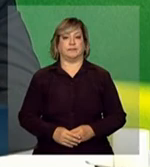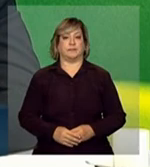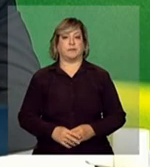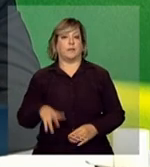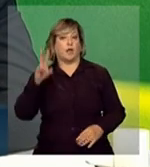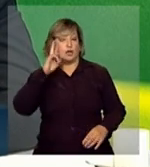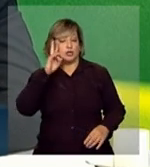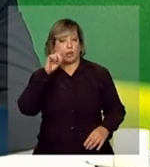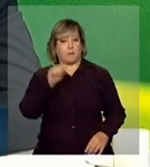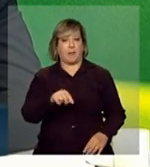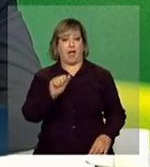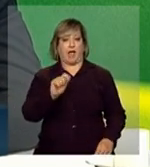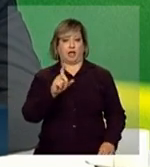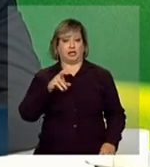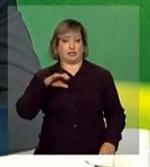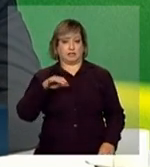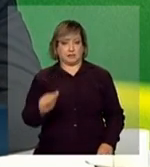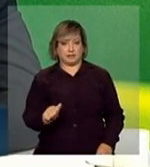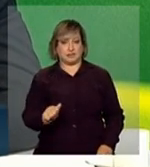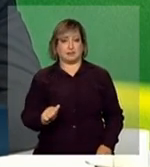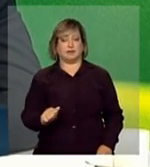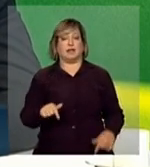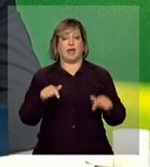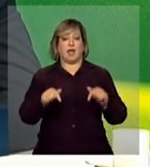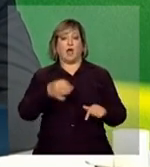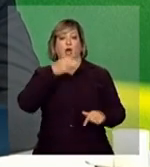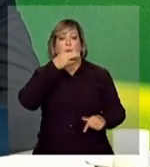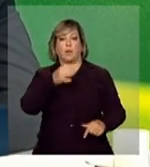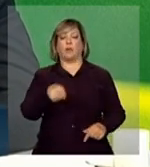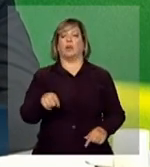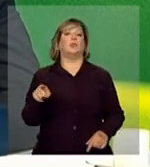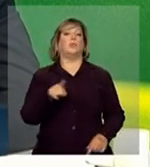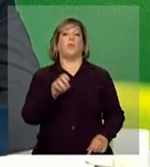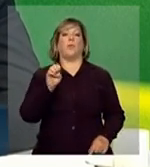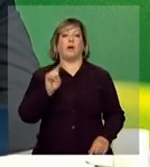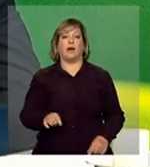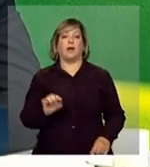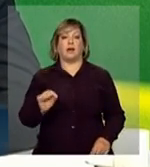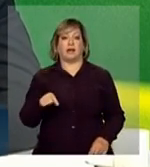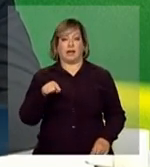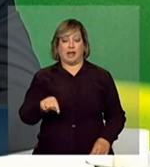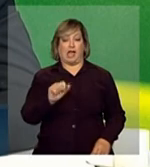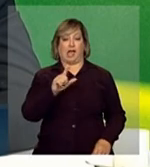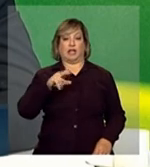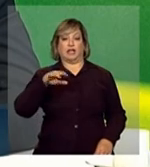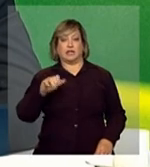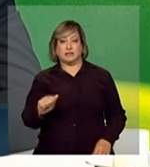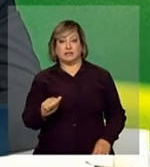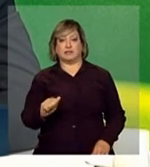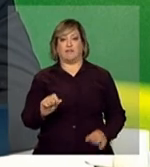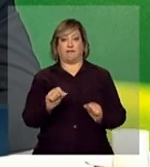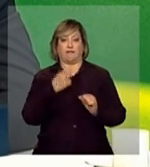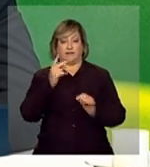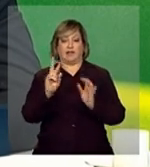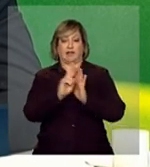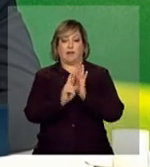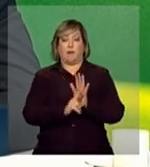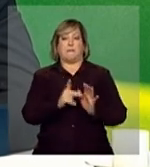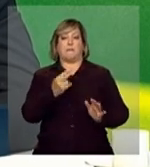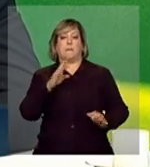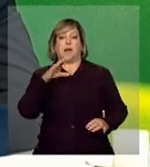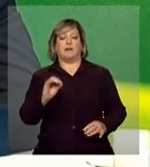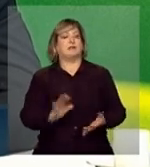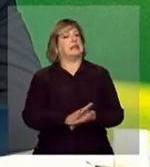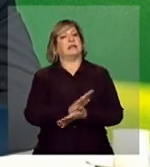caso da agência, a proposta não é que a agência regule preço, até porque, e nem